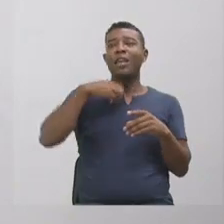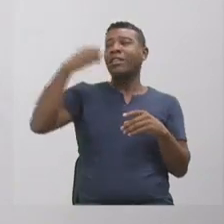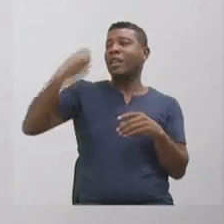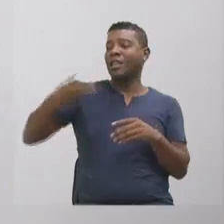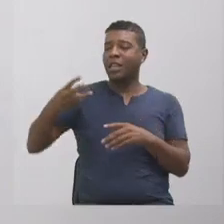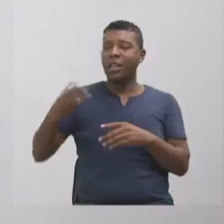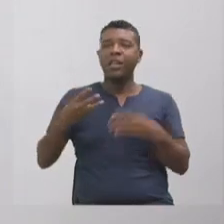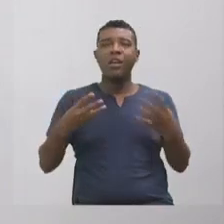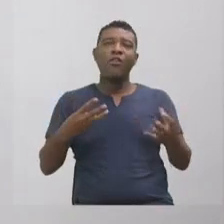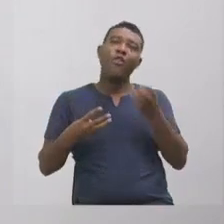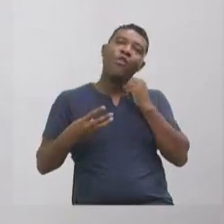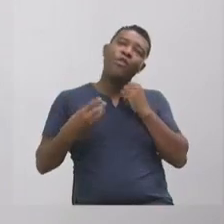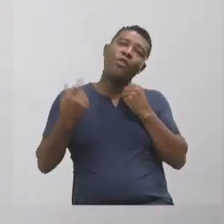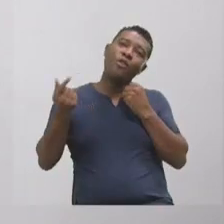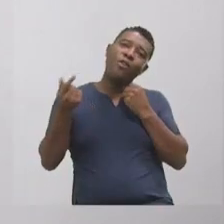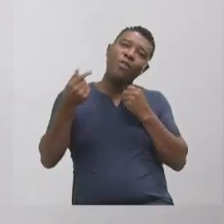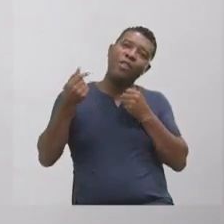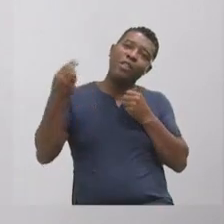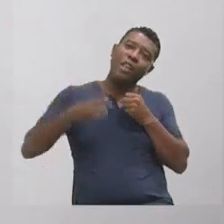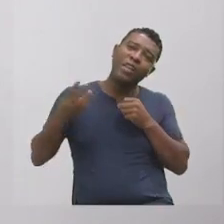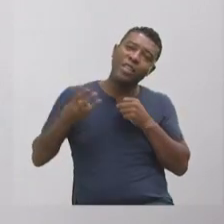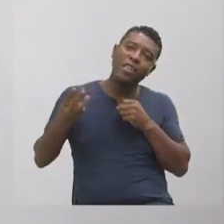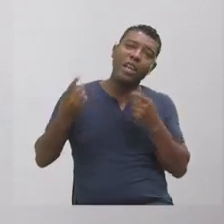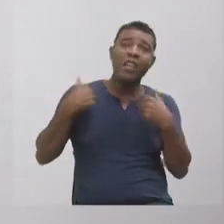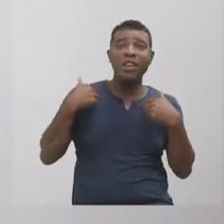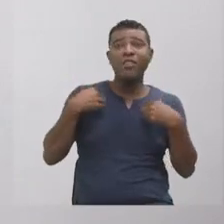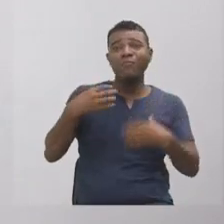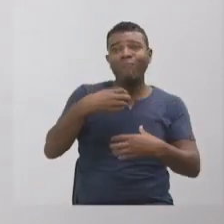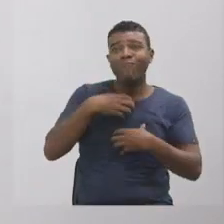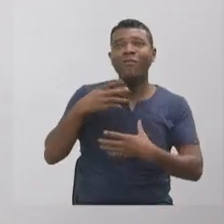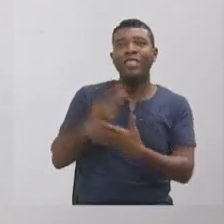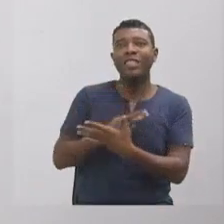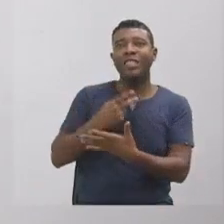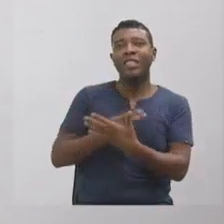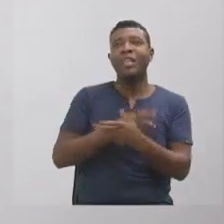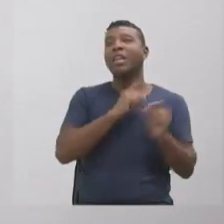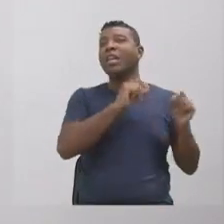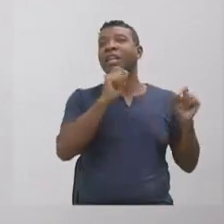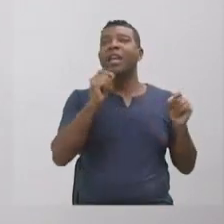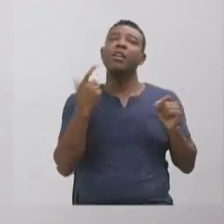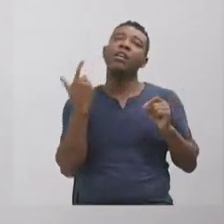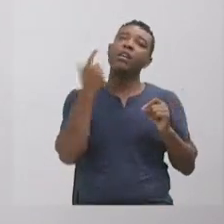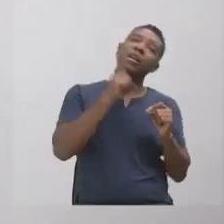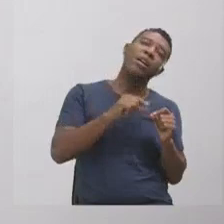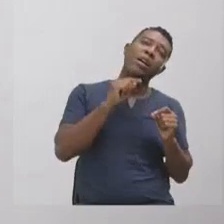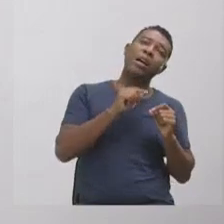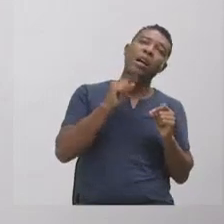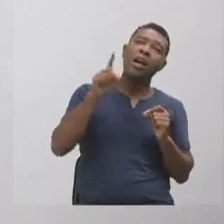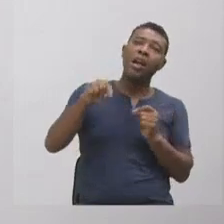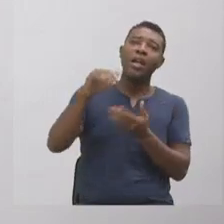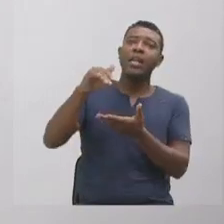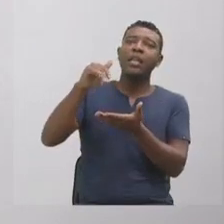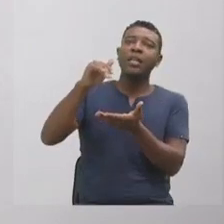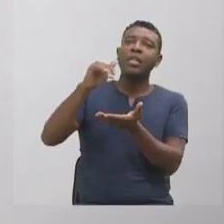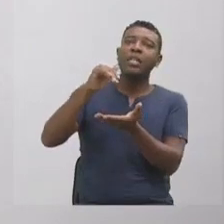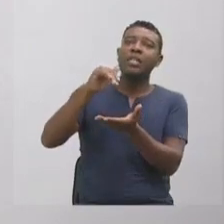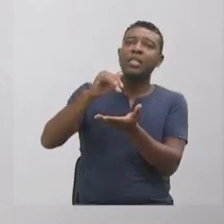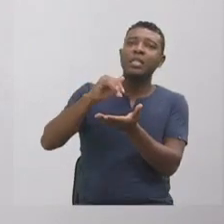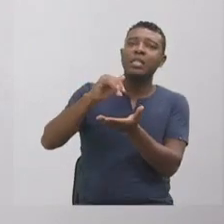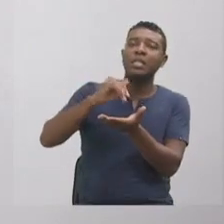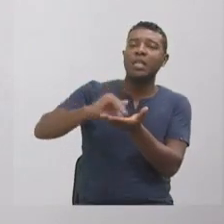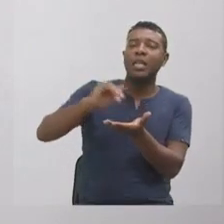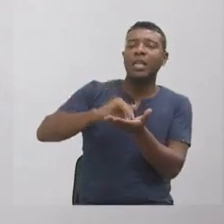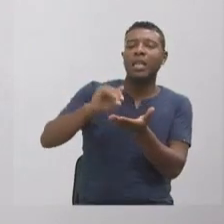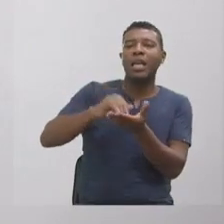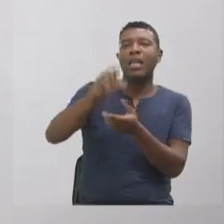terceirizado dentro dos hospitais eu acho isso muito errado e quem fica com o bojo na mão é a própria secretária de estado de saúde os